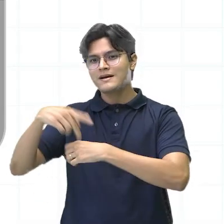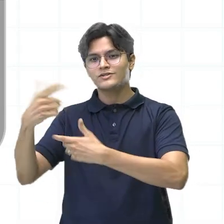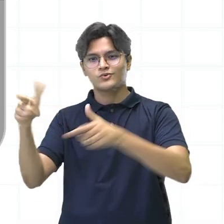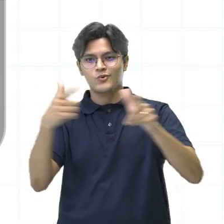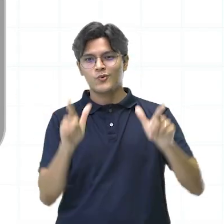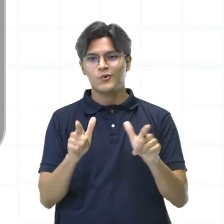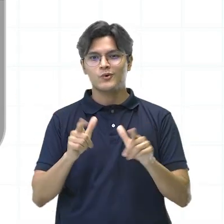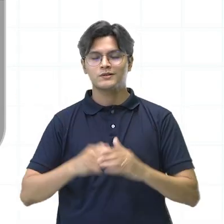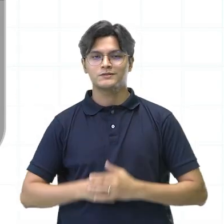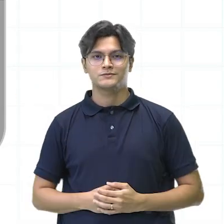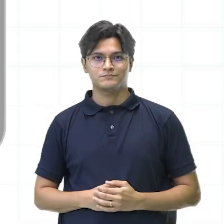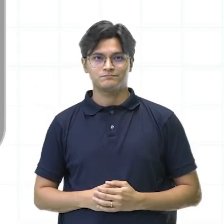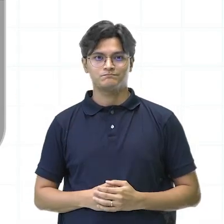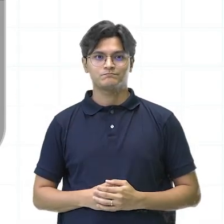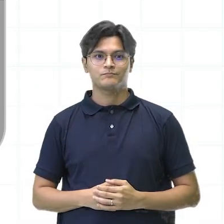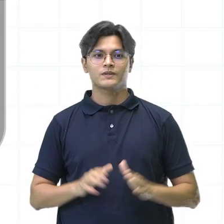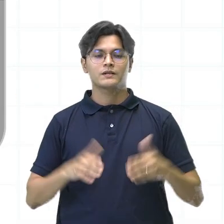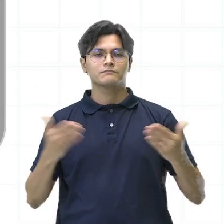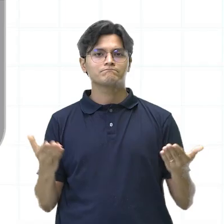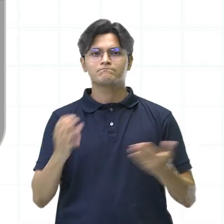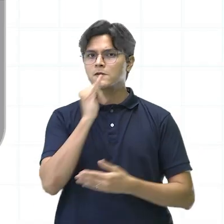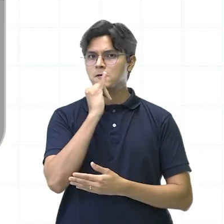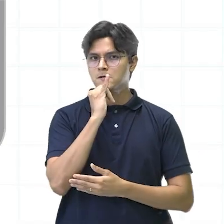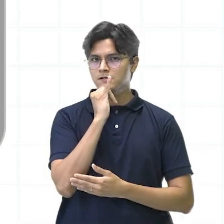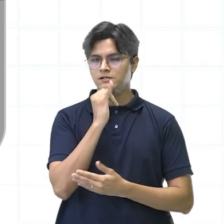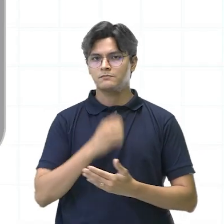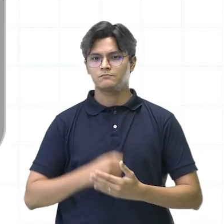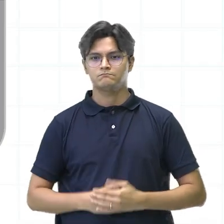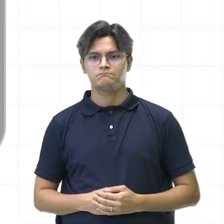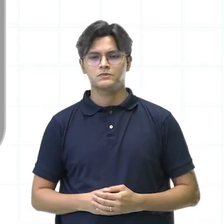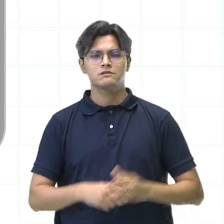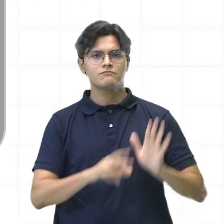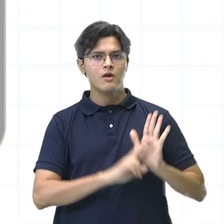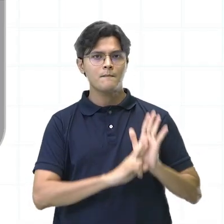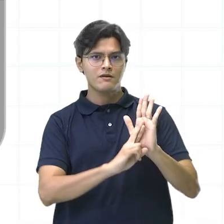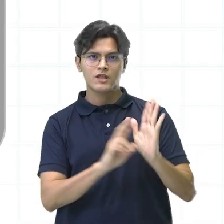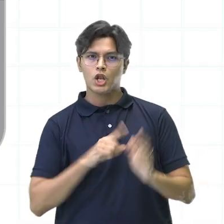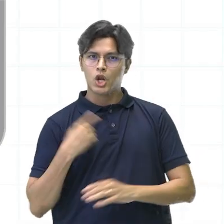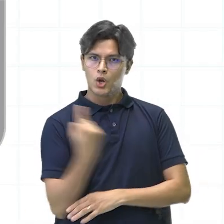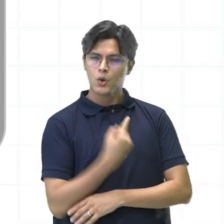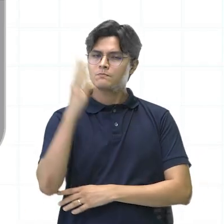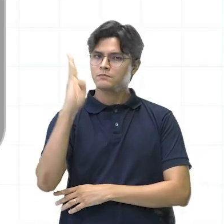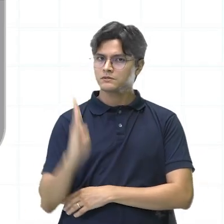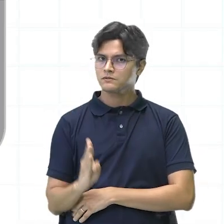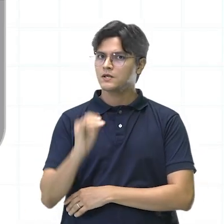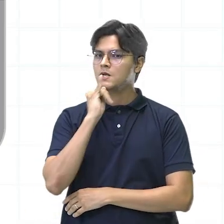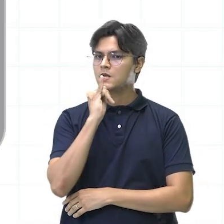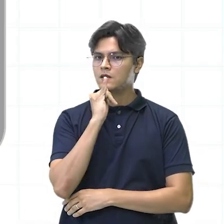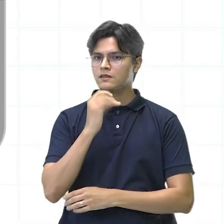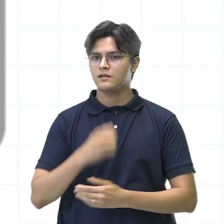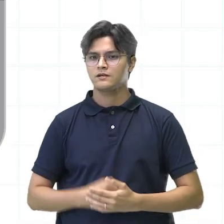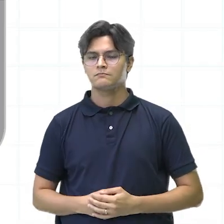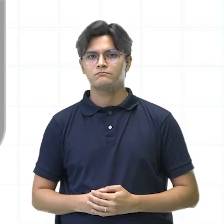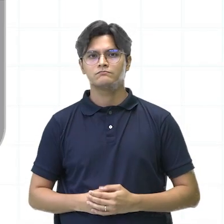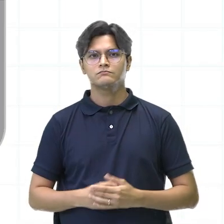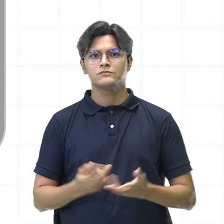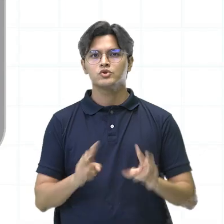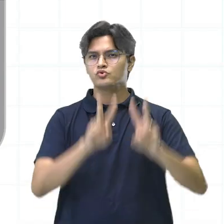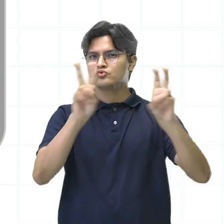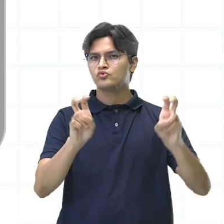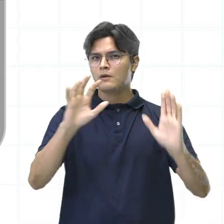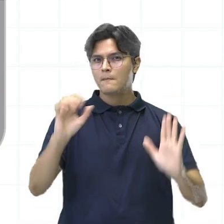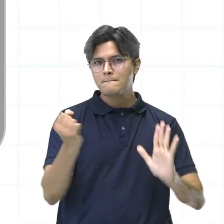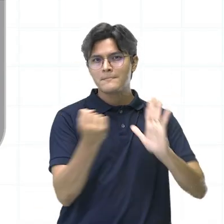questão do Brasil. Um exemplo disso que nos representa brasileiros com relação a um patrimônio que